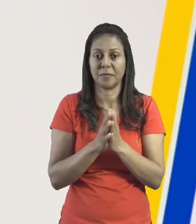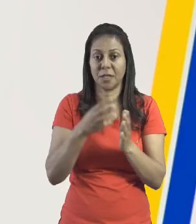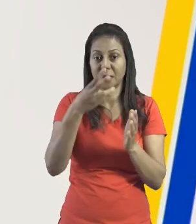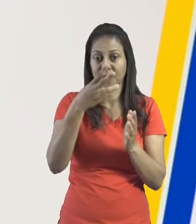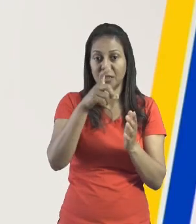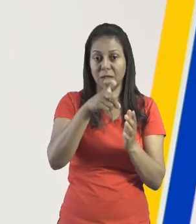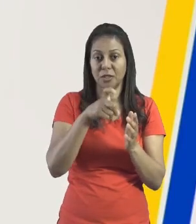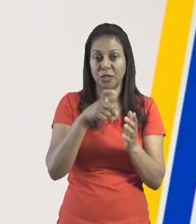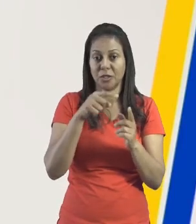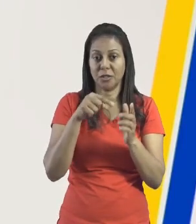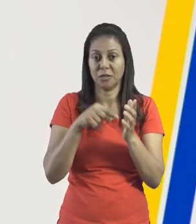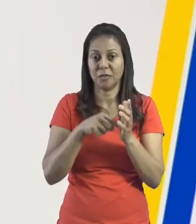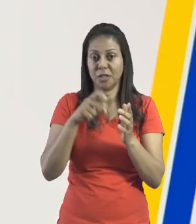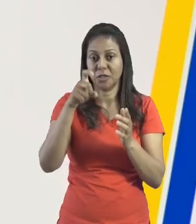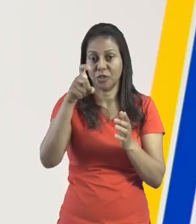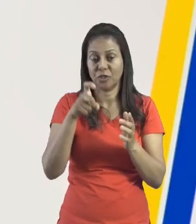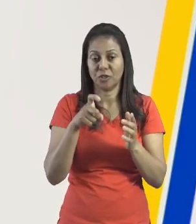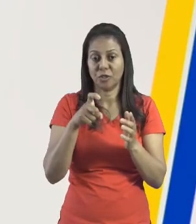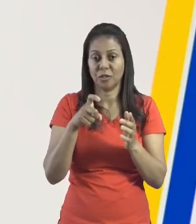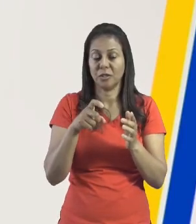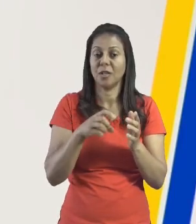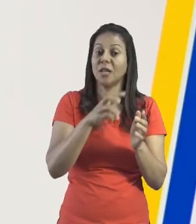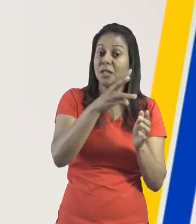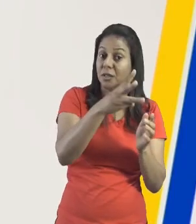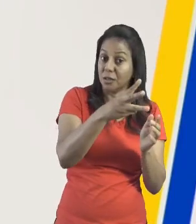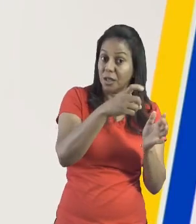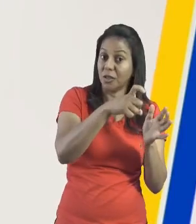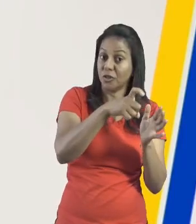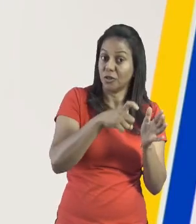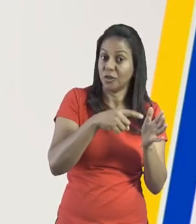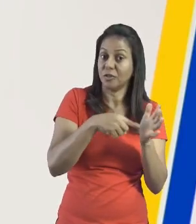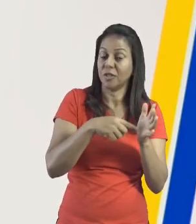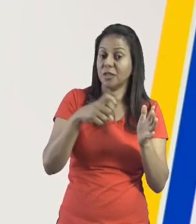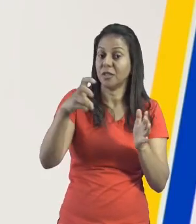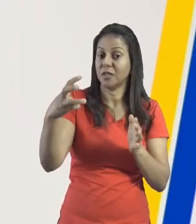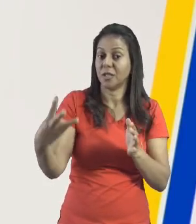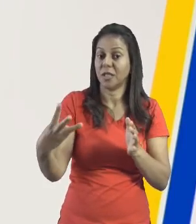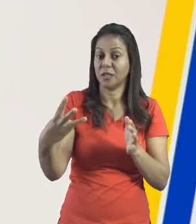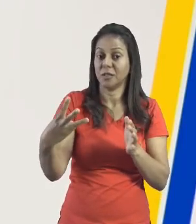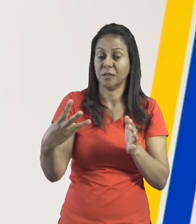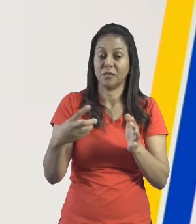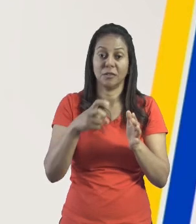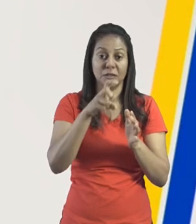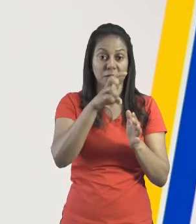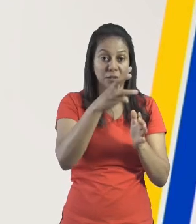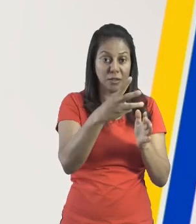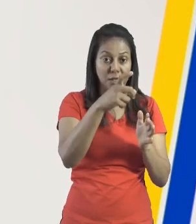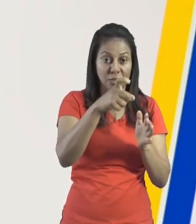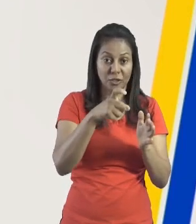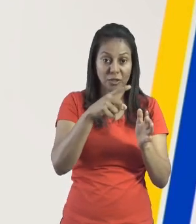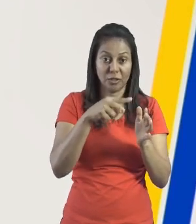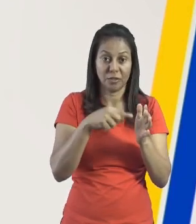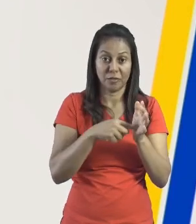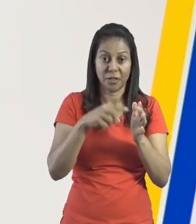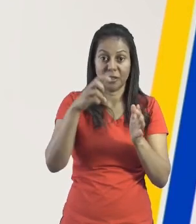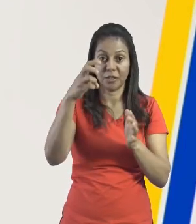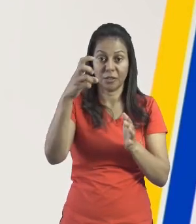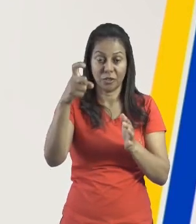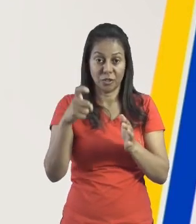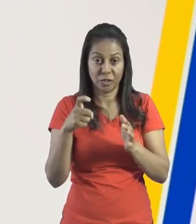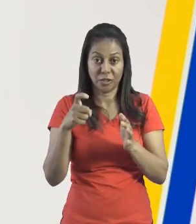vezes x, depois 3x vezes 3. 3x vezes x dá 3x